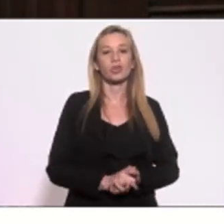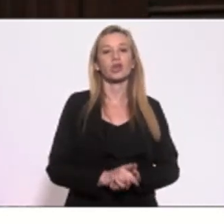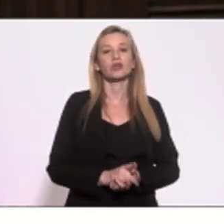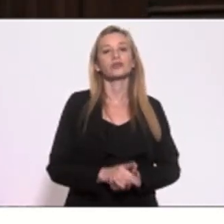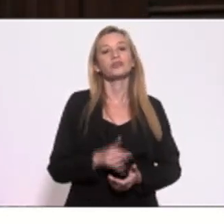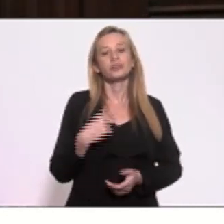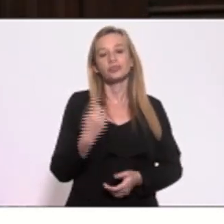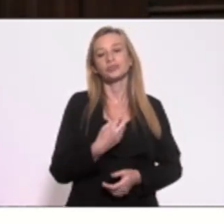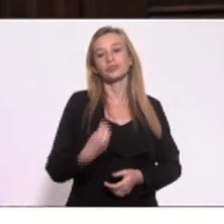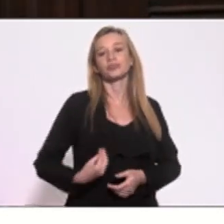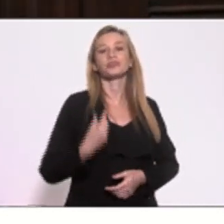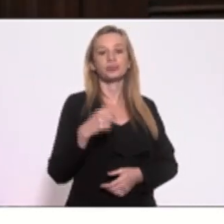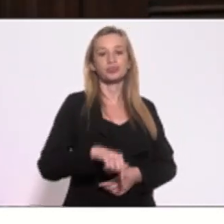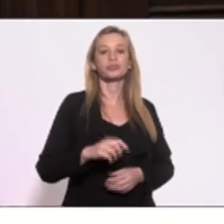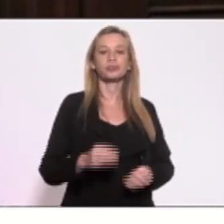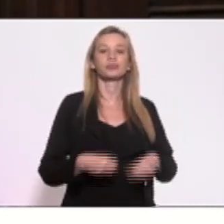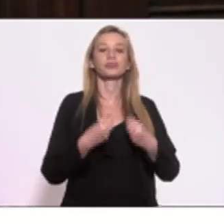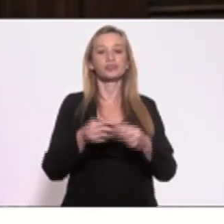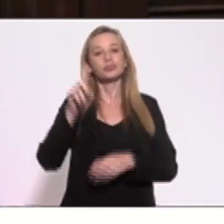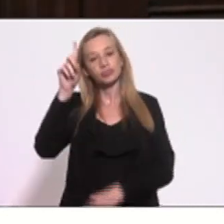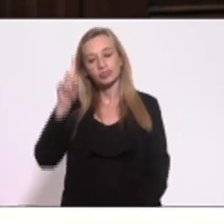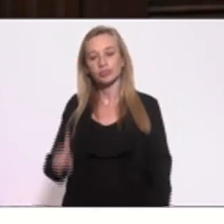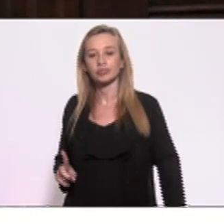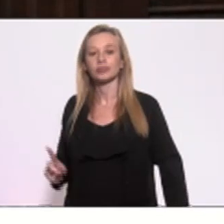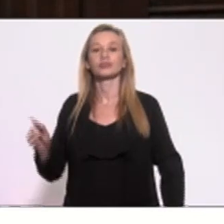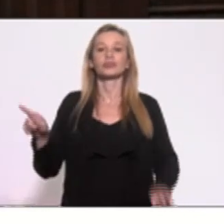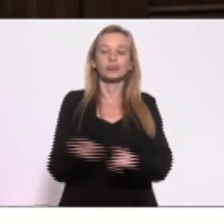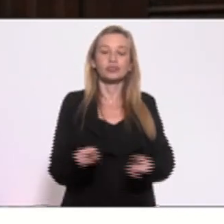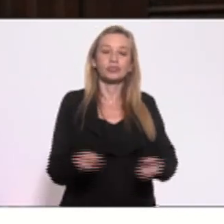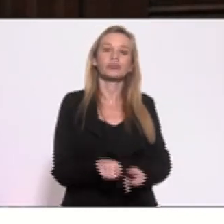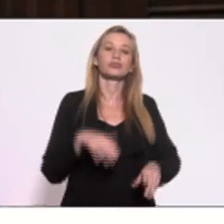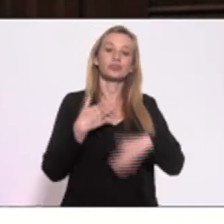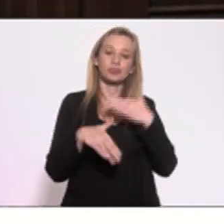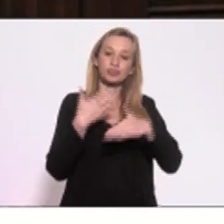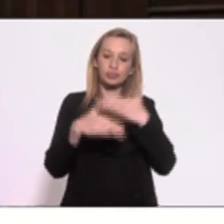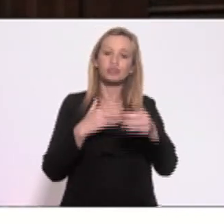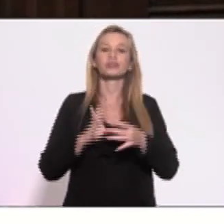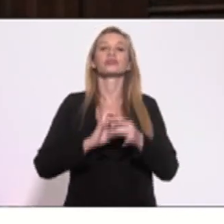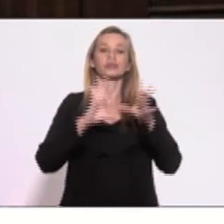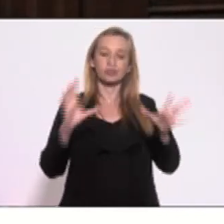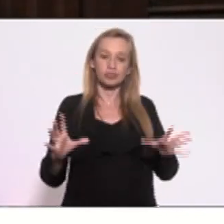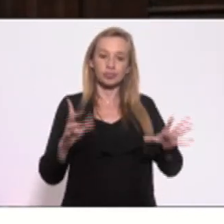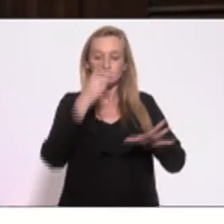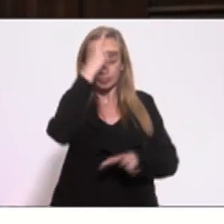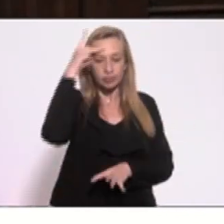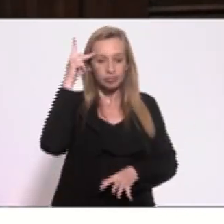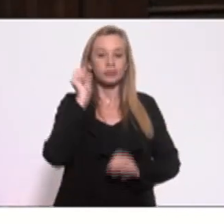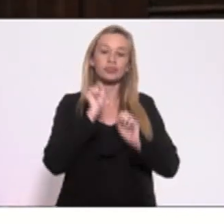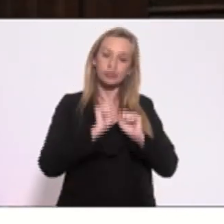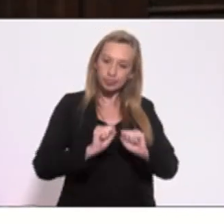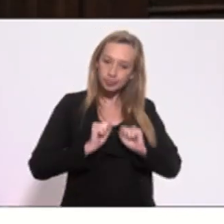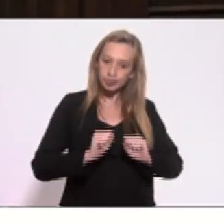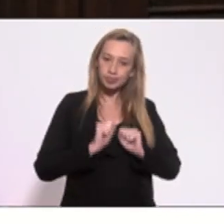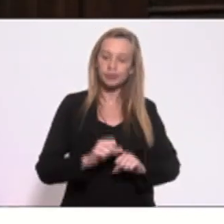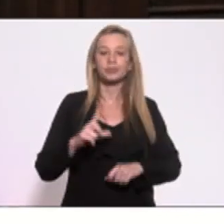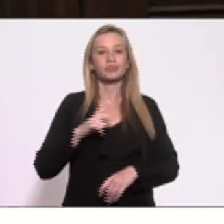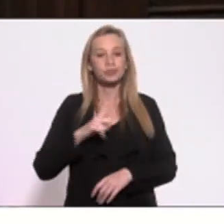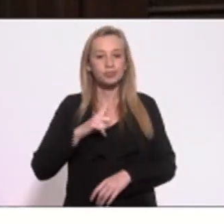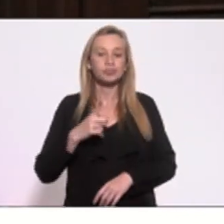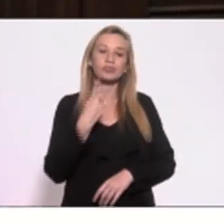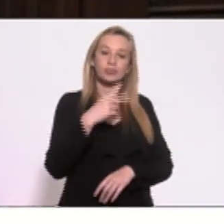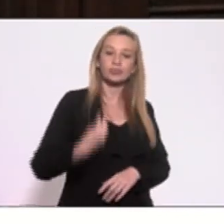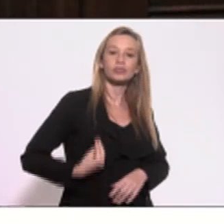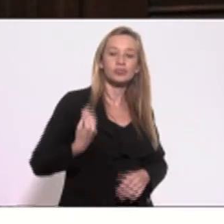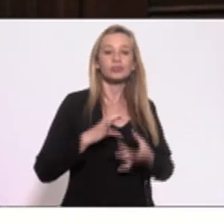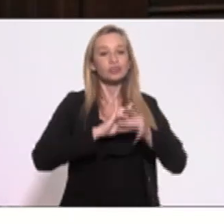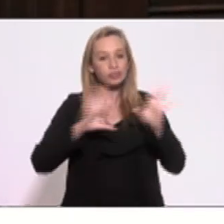para garantir também um processo democrático para que as pessoas possam ter as suas vidas,